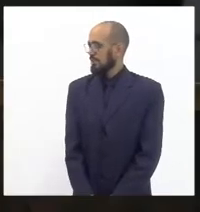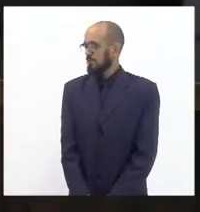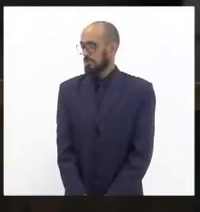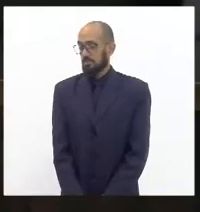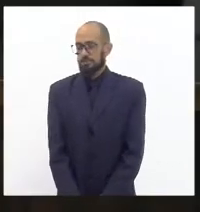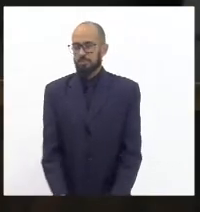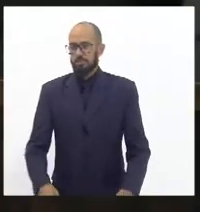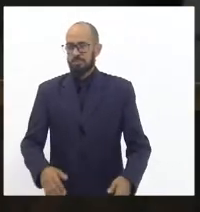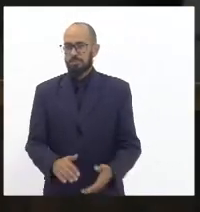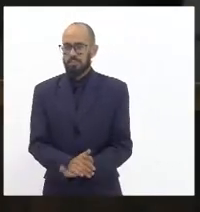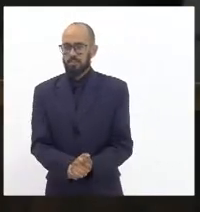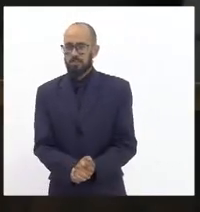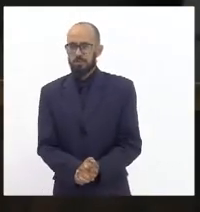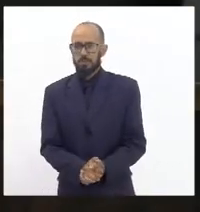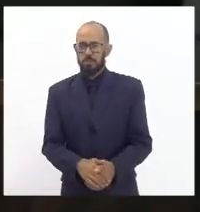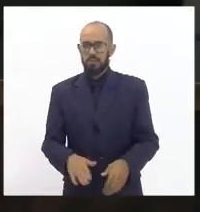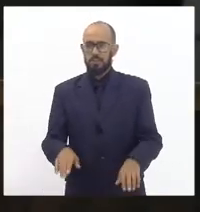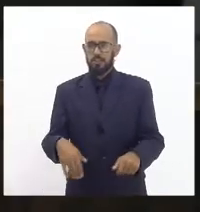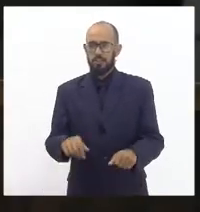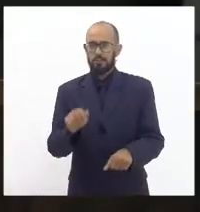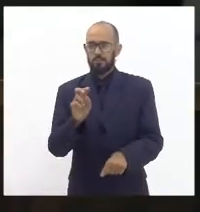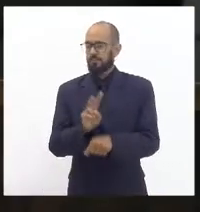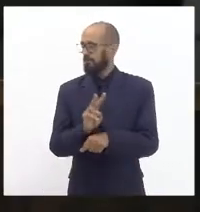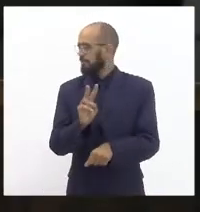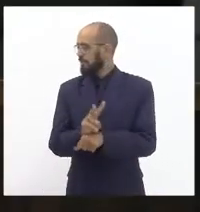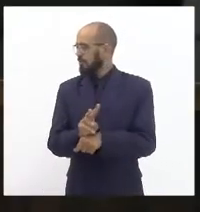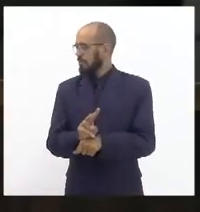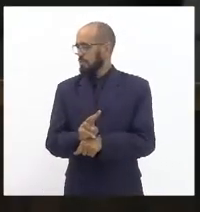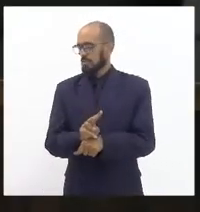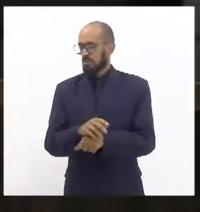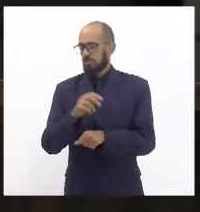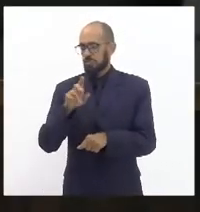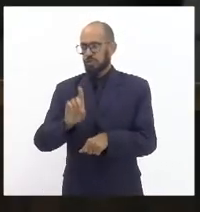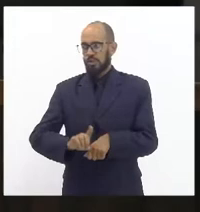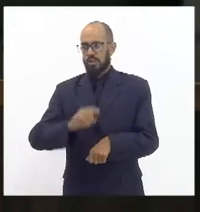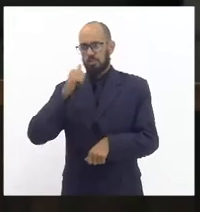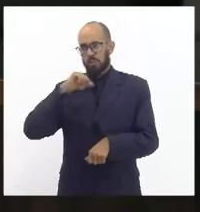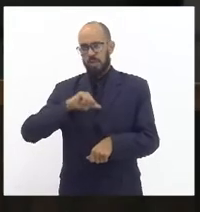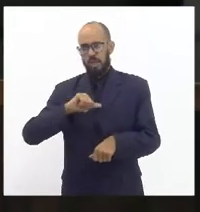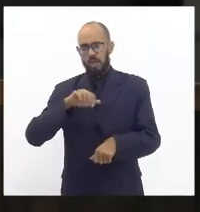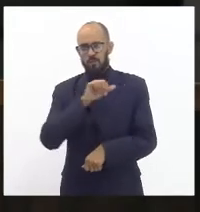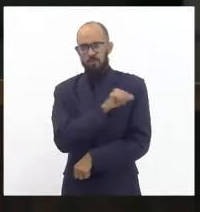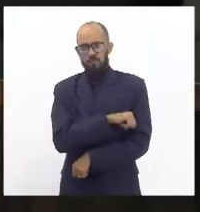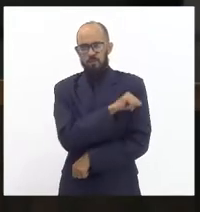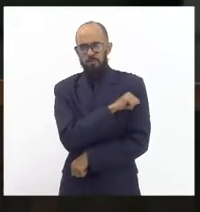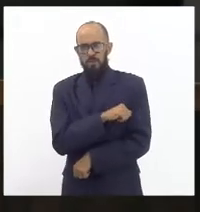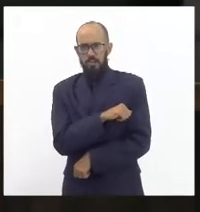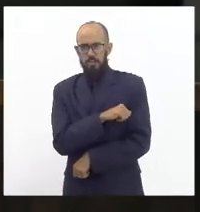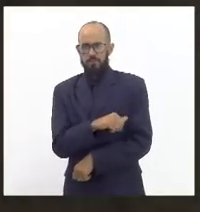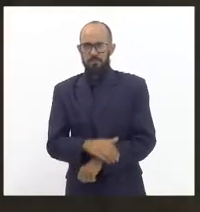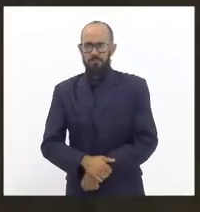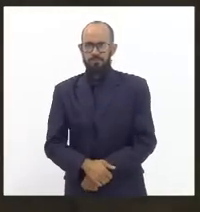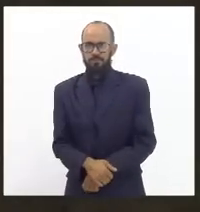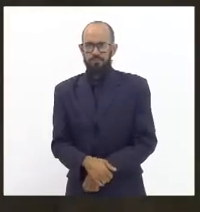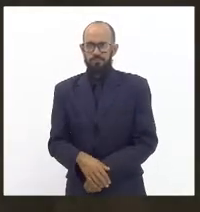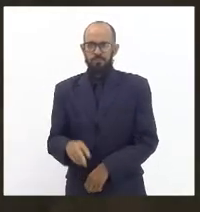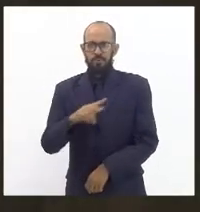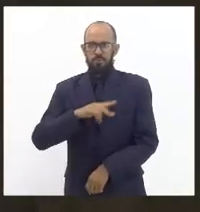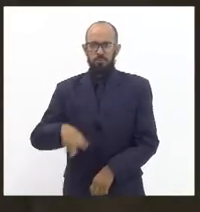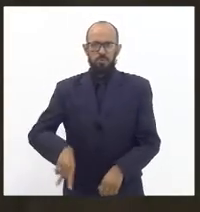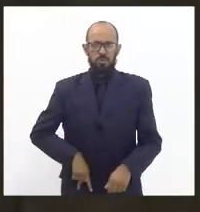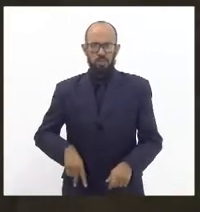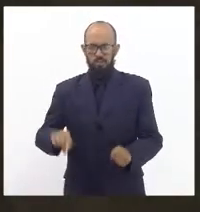e pela comissão de Defesa do direito da mulher deputada enfermeira Rejane é assim que for